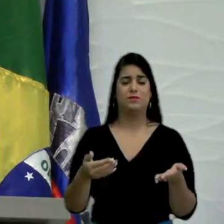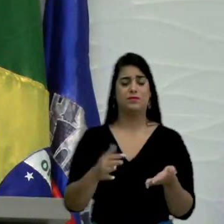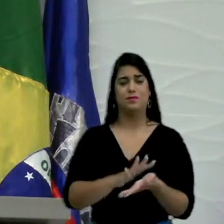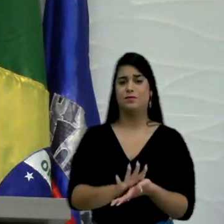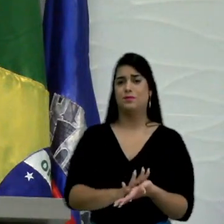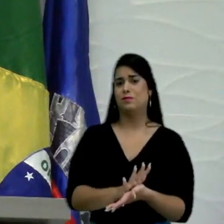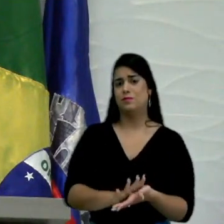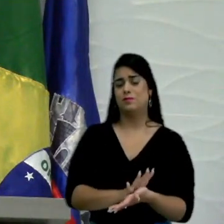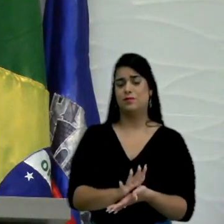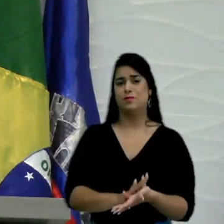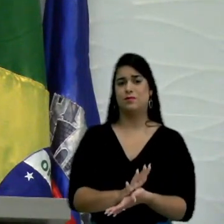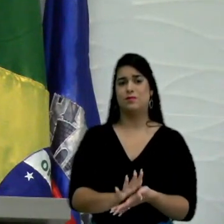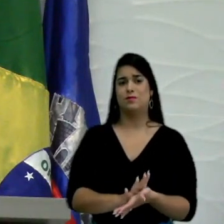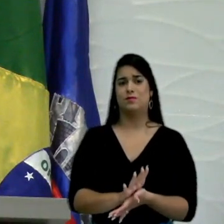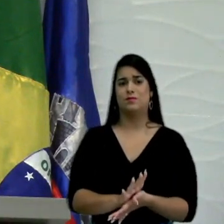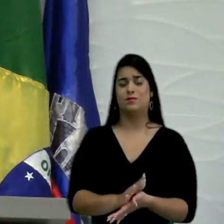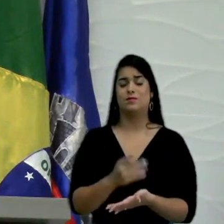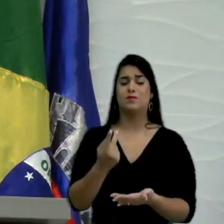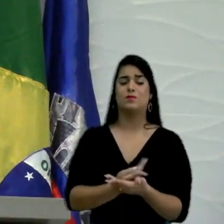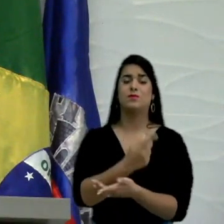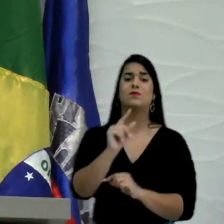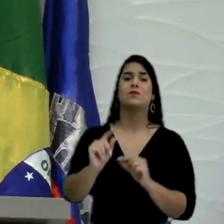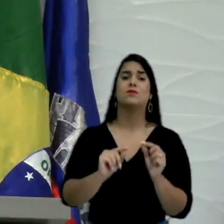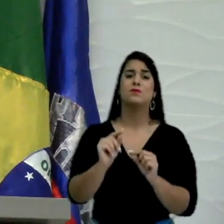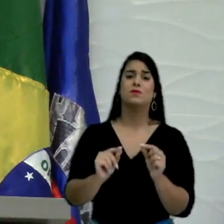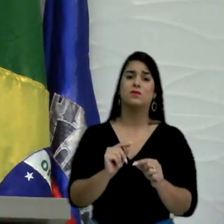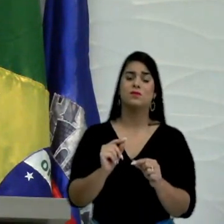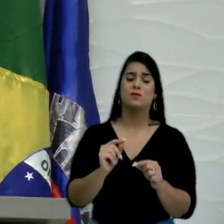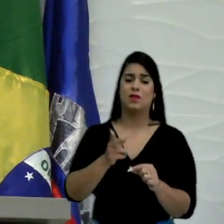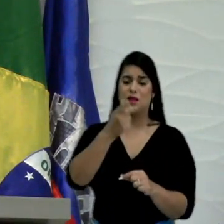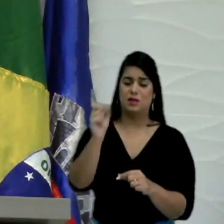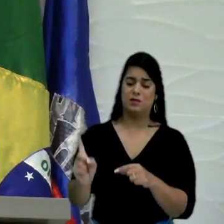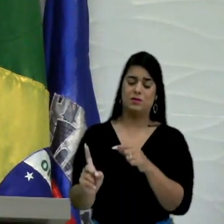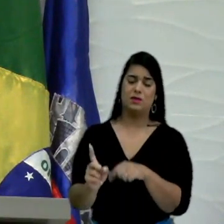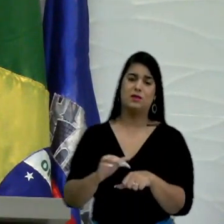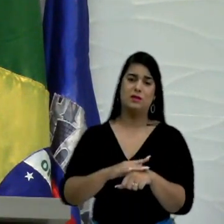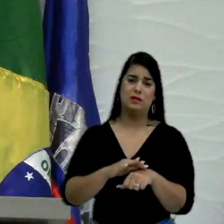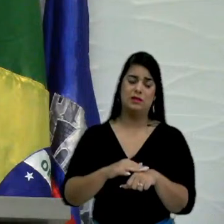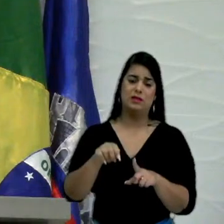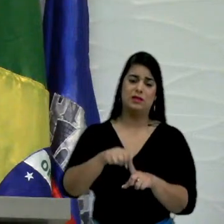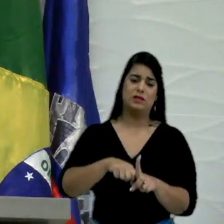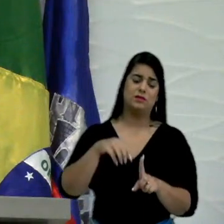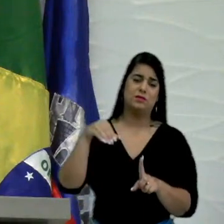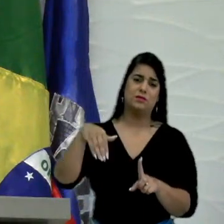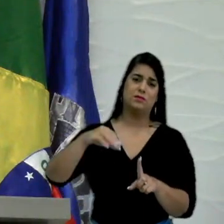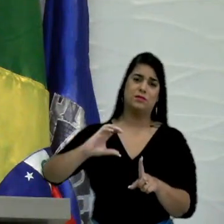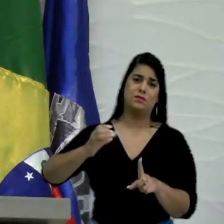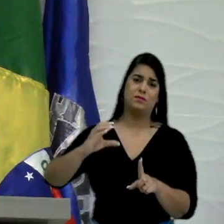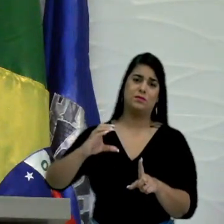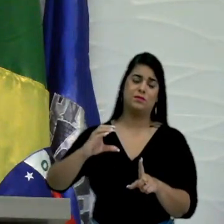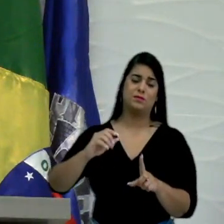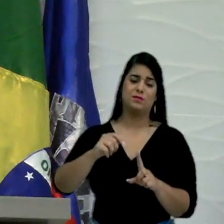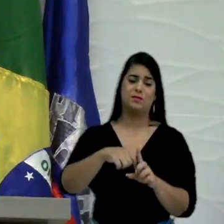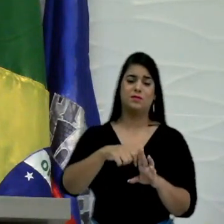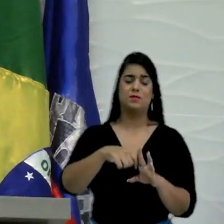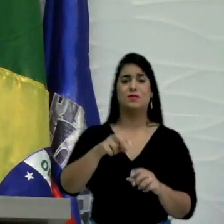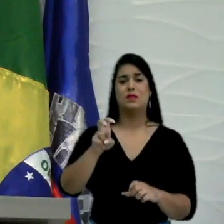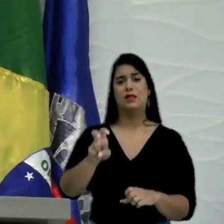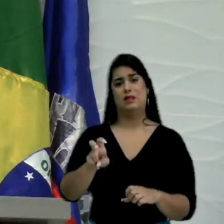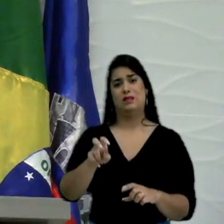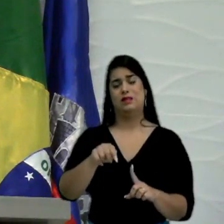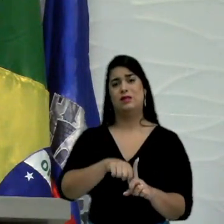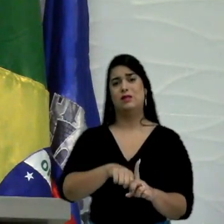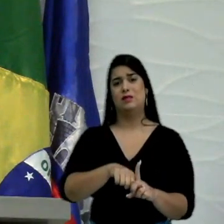O fato negativo é que o paciente ainda estamos no mês de março E aí, passados 5 meses, praticamente,